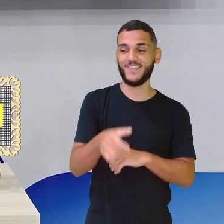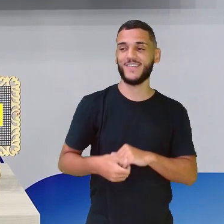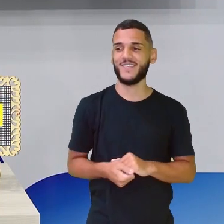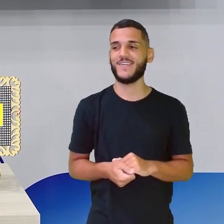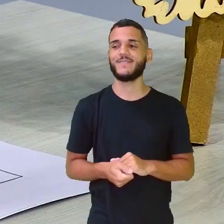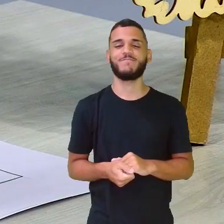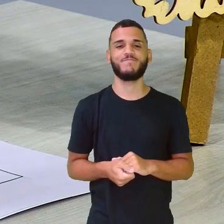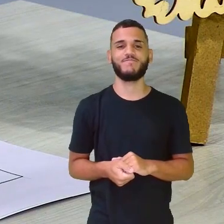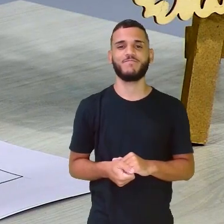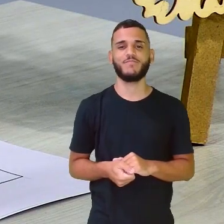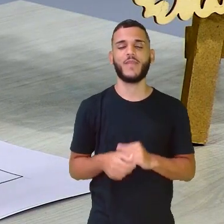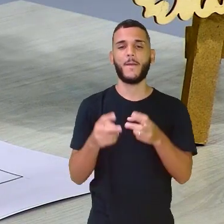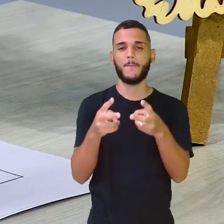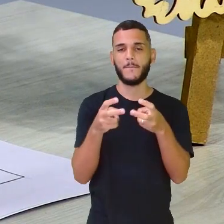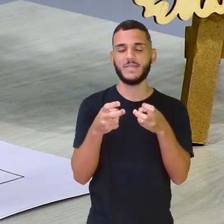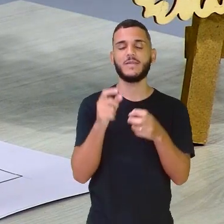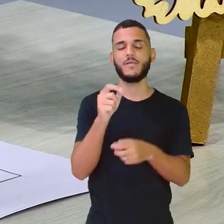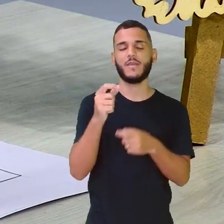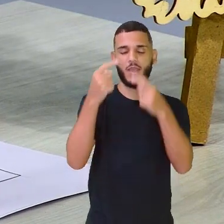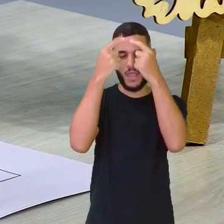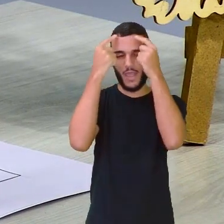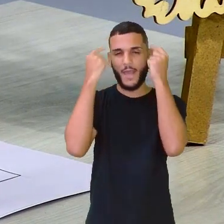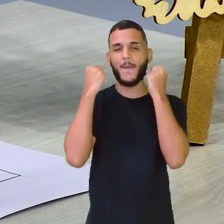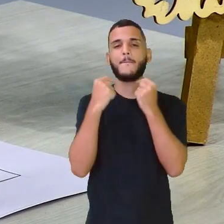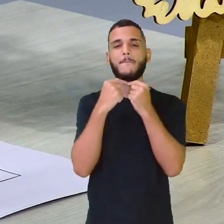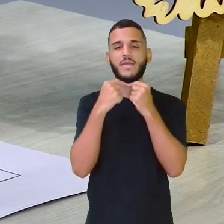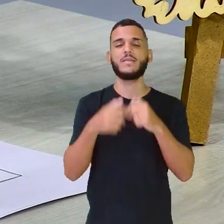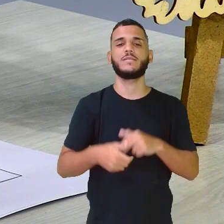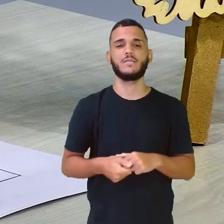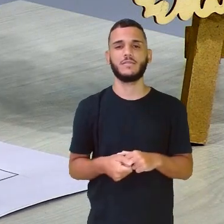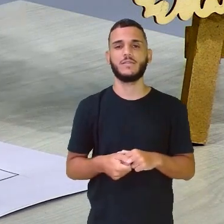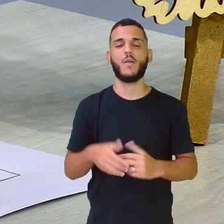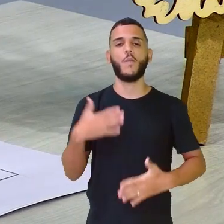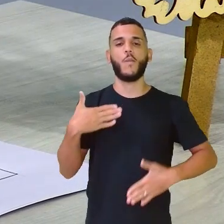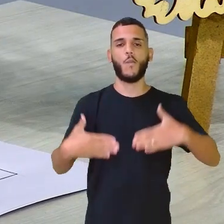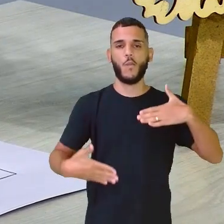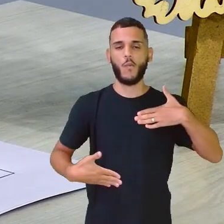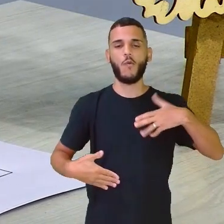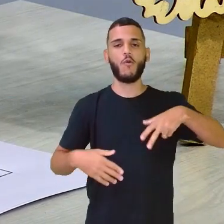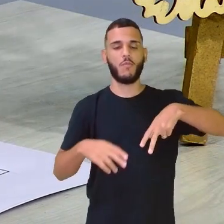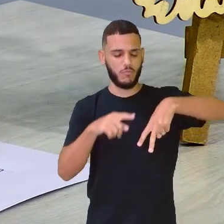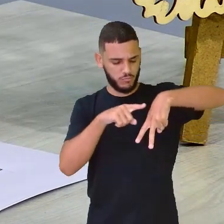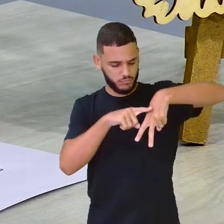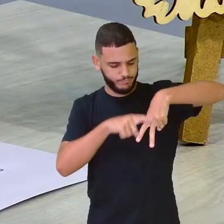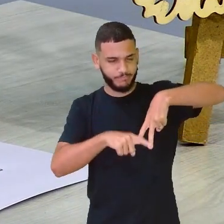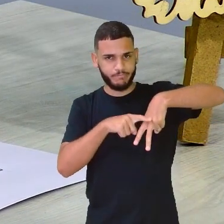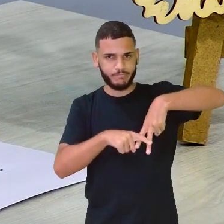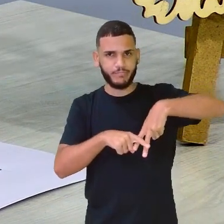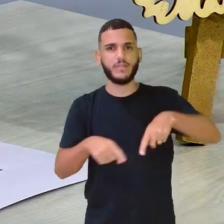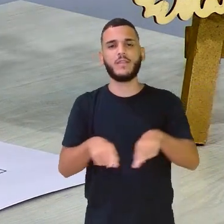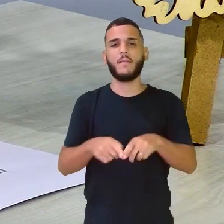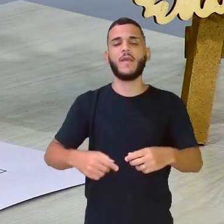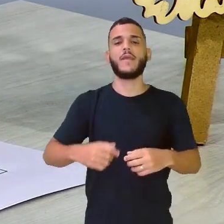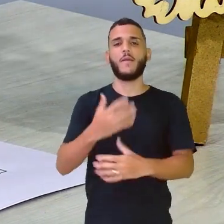pessoa aqui onde a gente pode identificar a cabeça com esse quadrado, o tronco com o retângulo, os braços assim, não